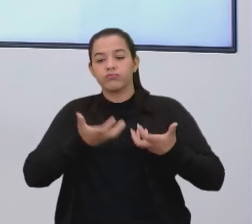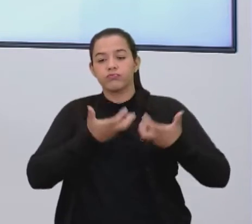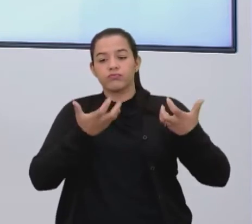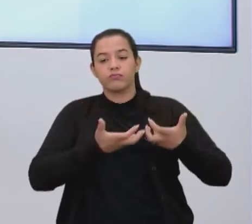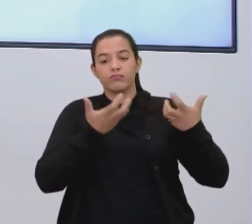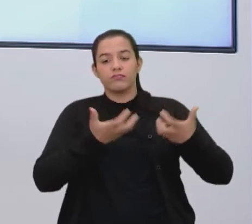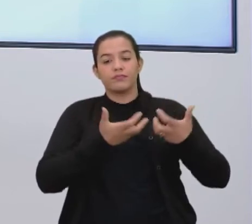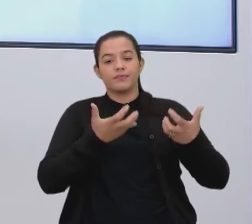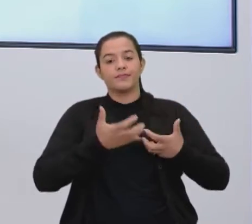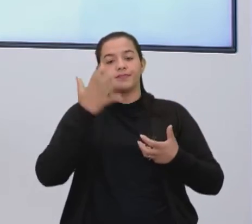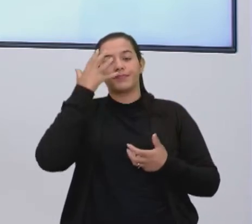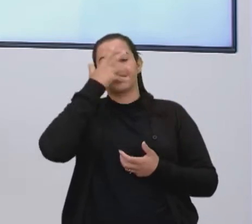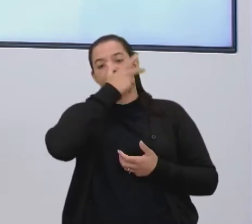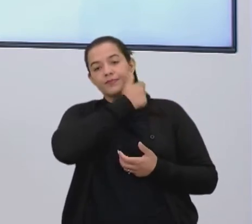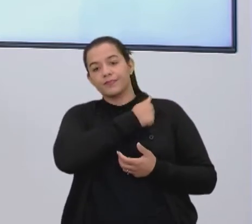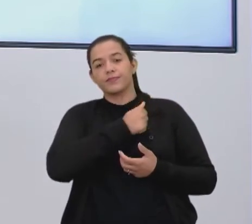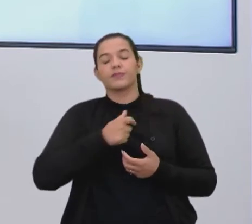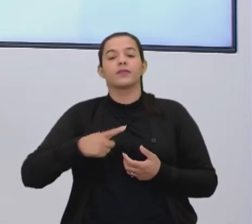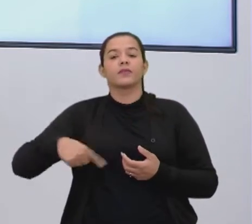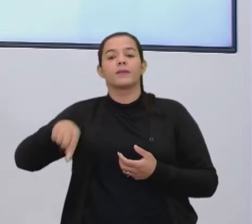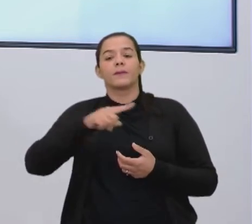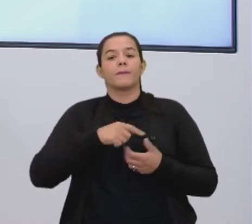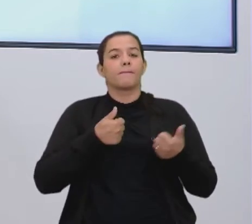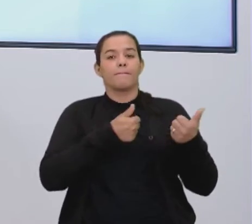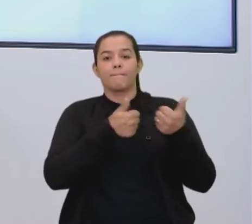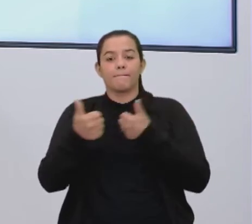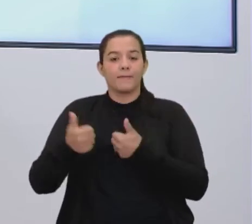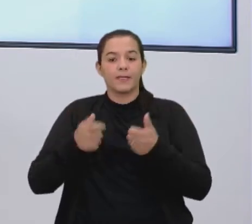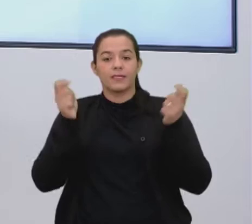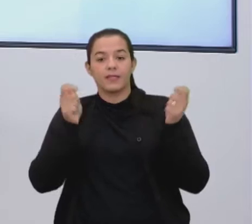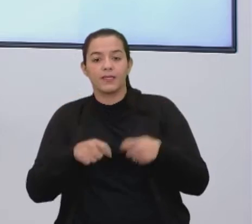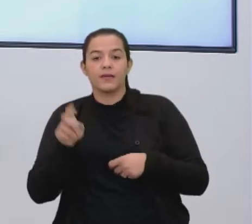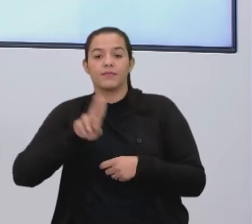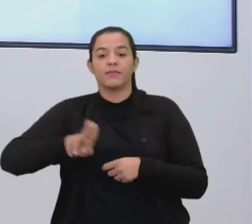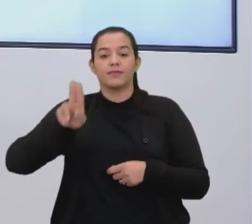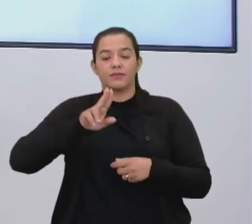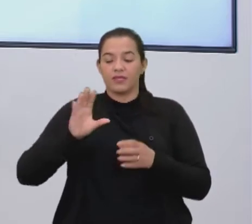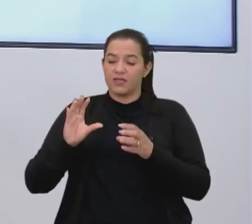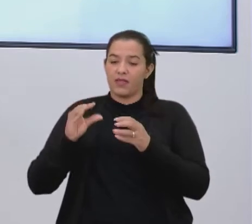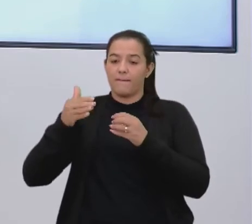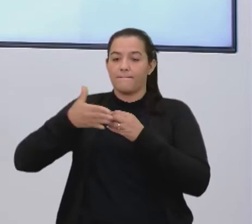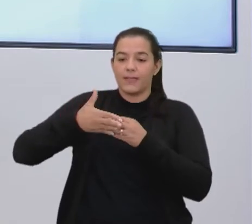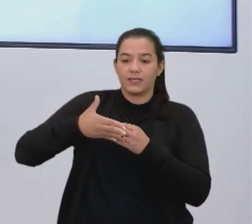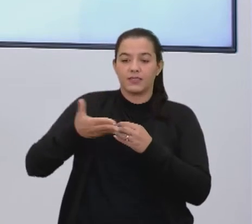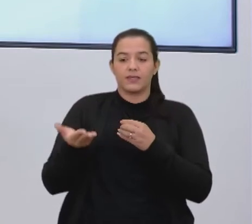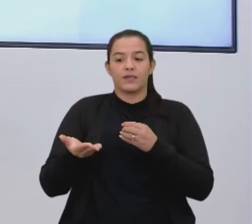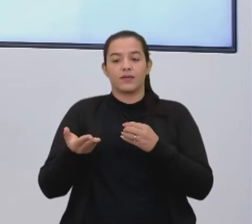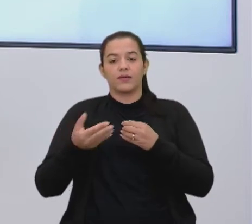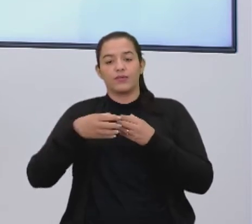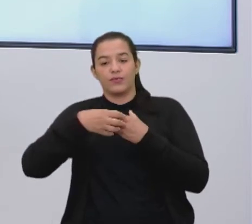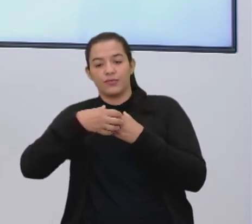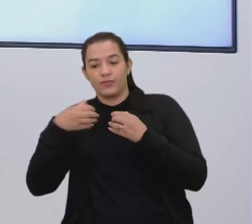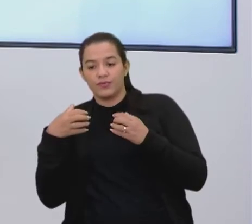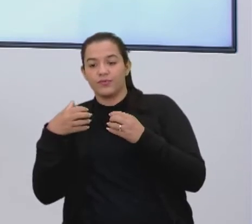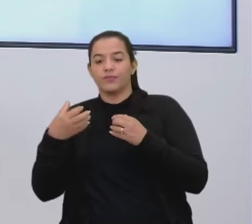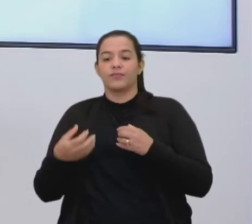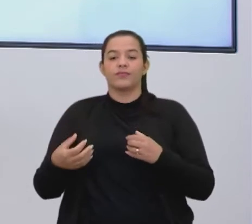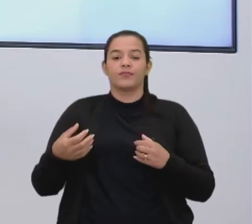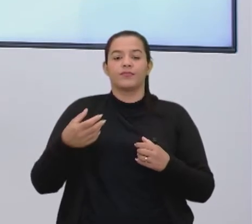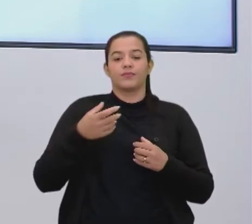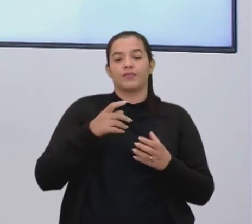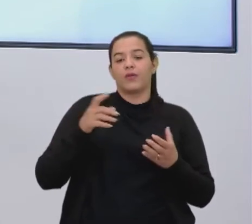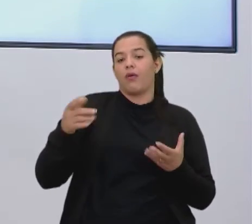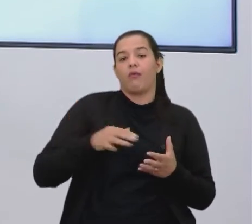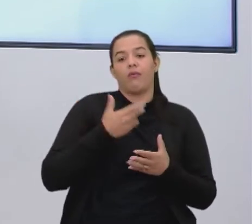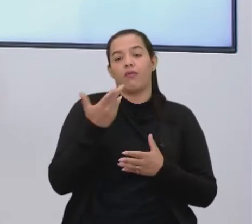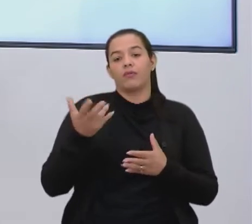ele tá super bom, ele tá super, tipo, super dá pra usar, mas ele tá feinho, por causa que às vezes descascou, tá com um risco,